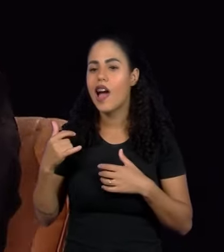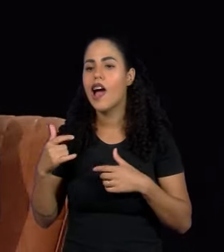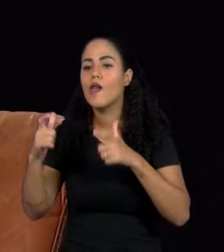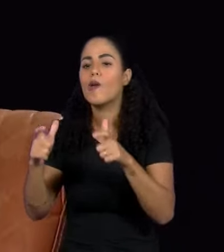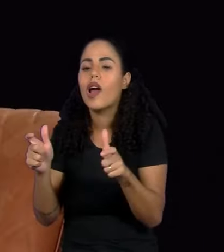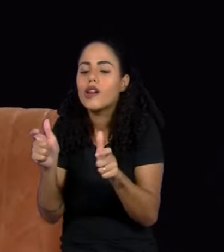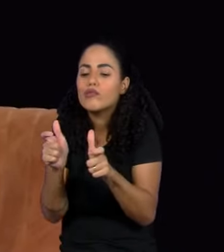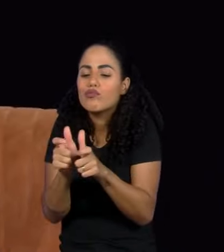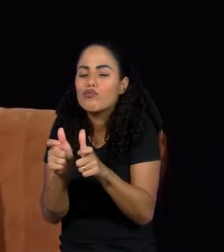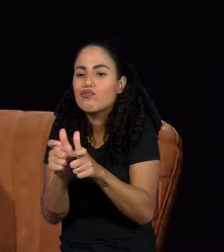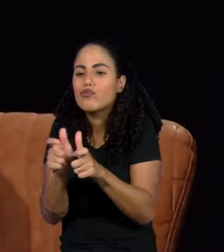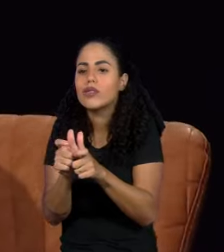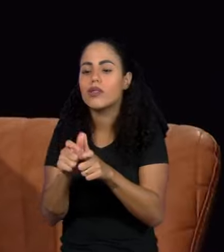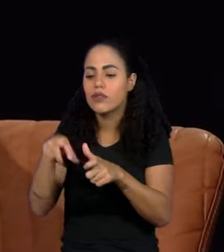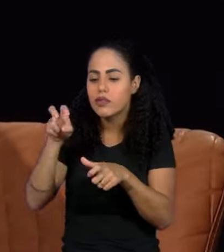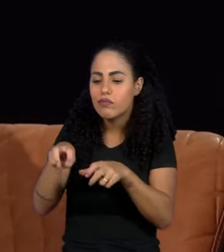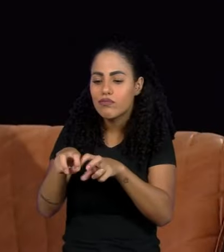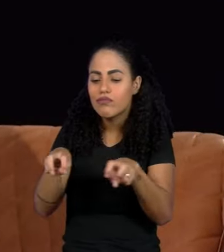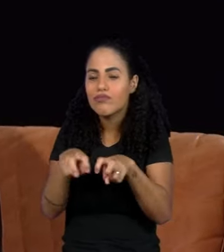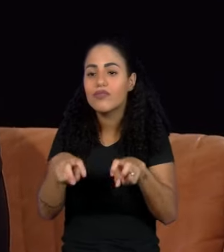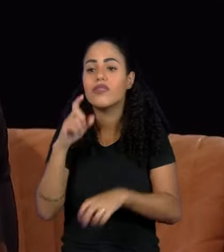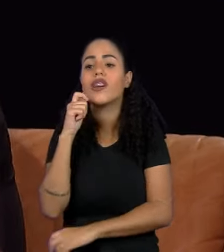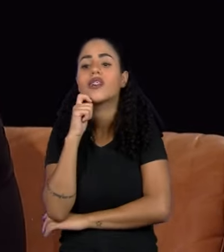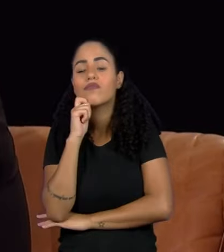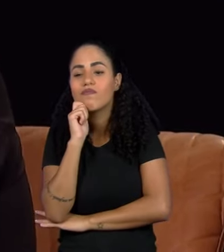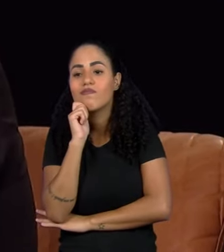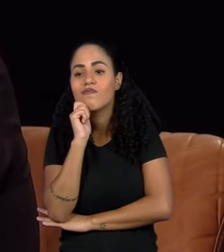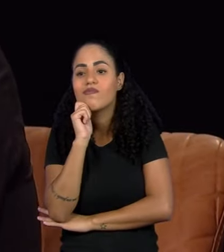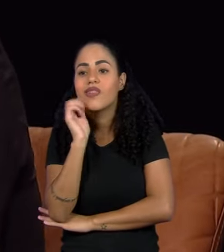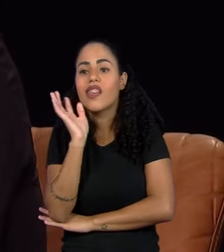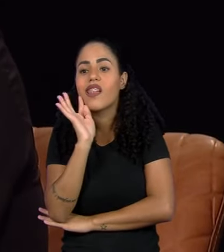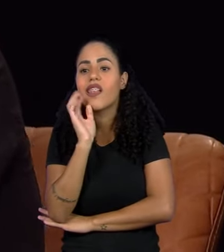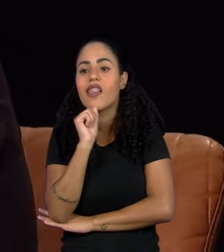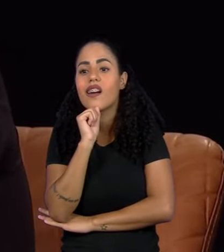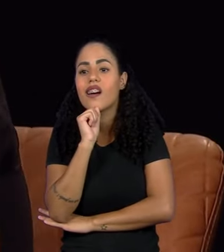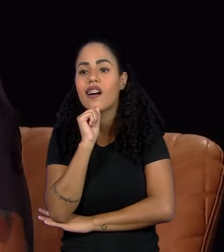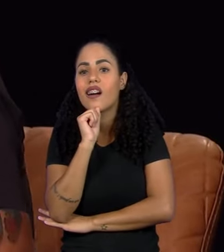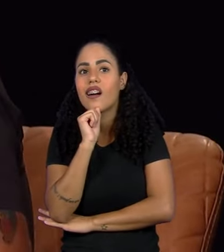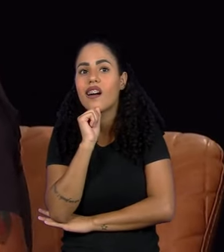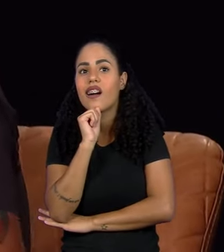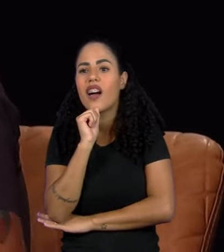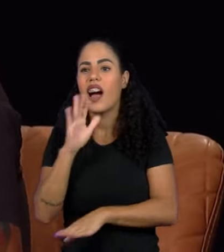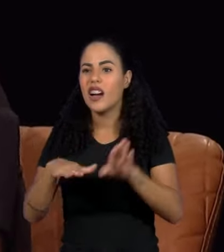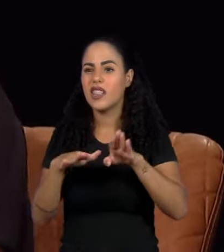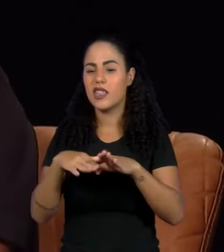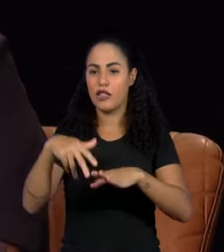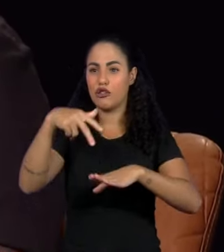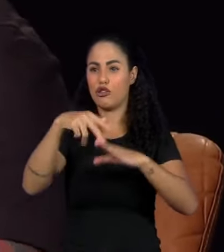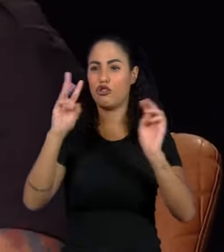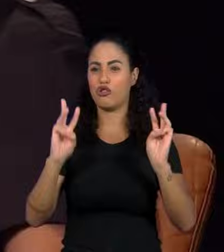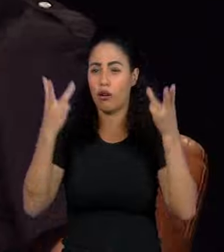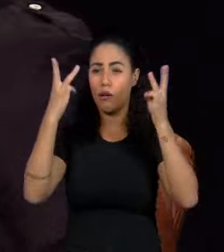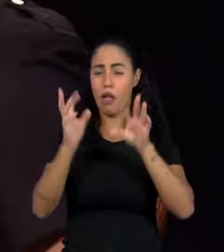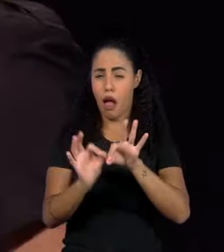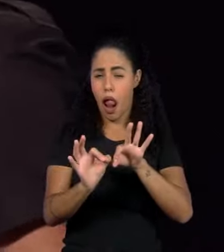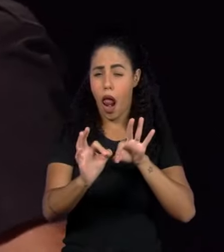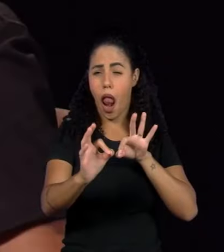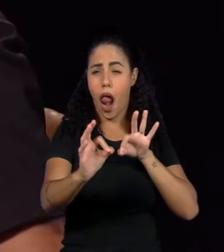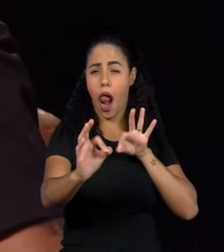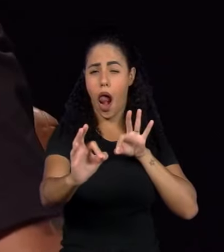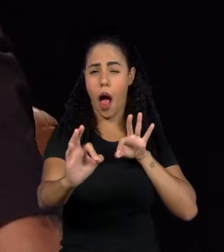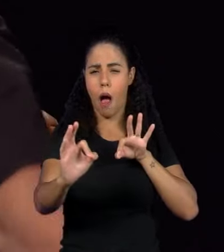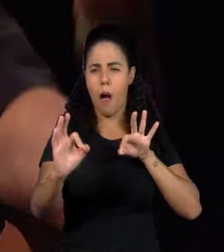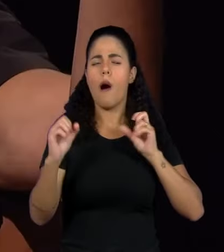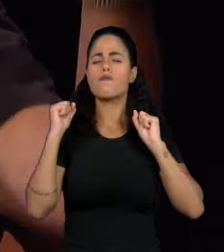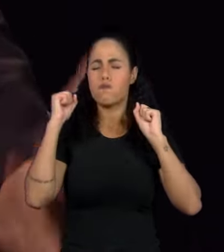2.000 pessoas, você tá o público assim mais, sabe? Porque às vezes você toca nesses eventos, o público está muito longe. Exceto o Rock in Rio, não, porque